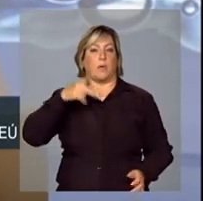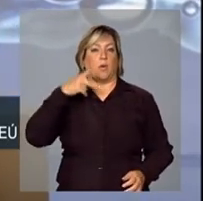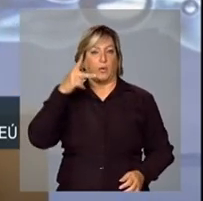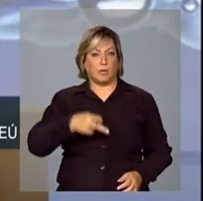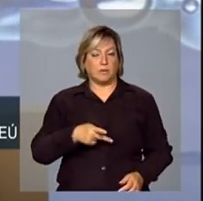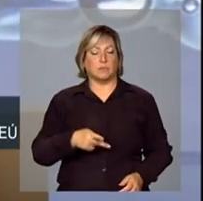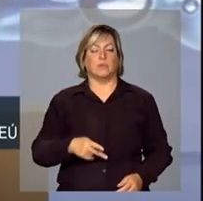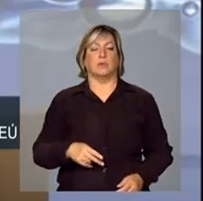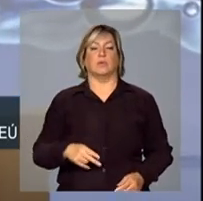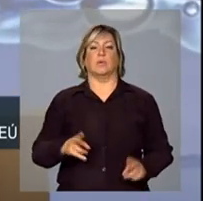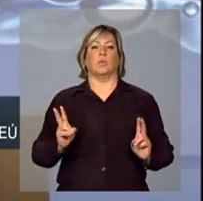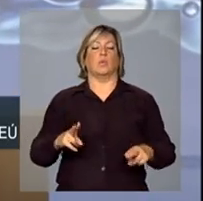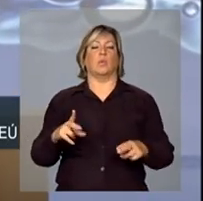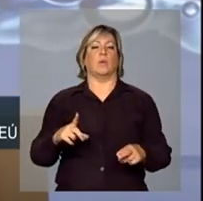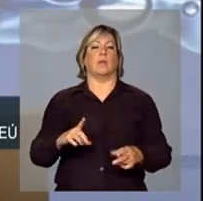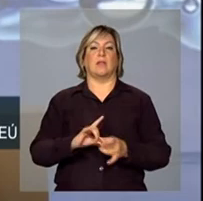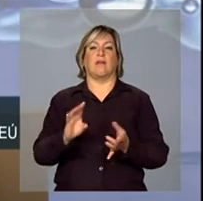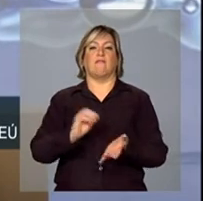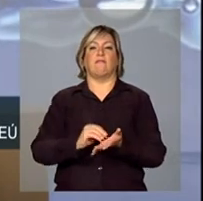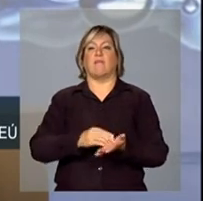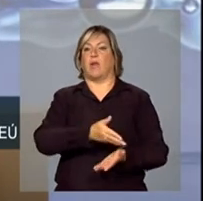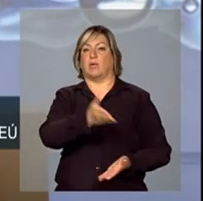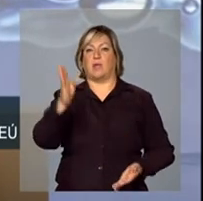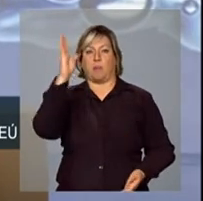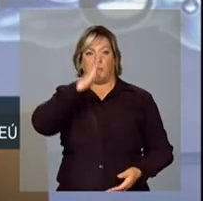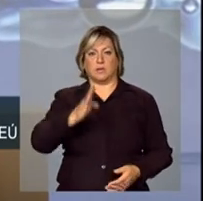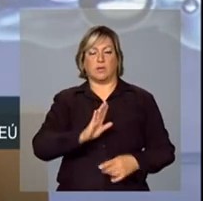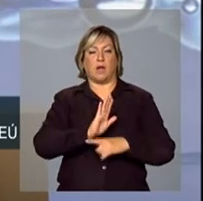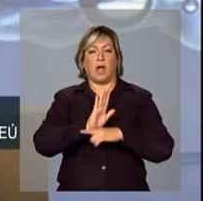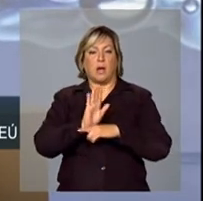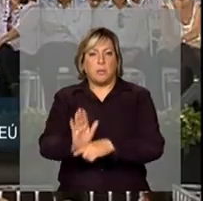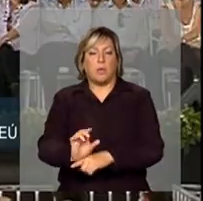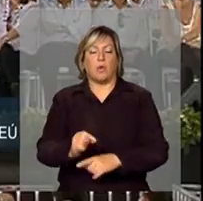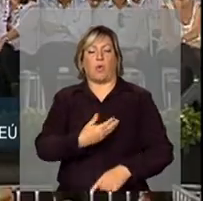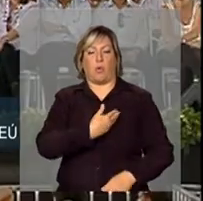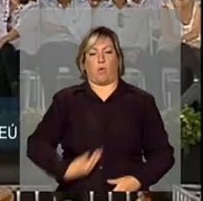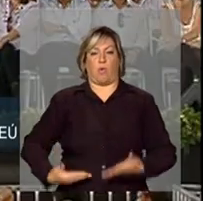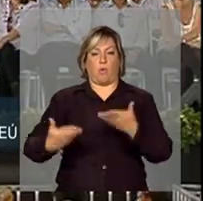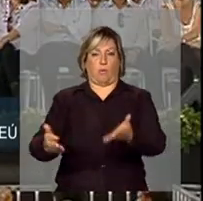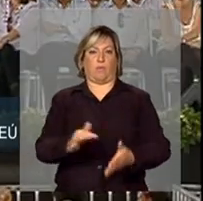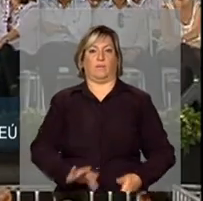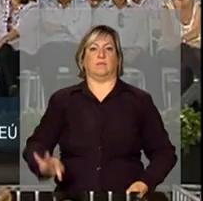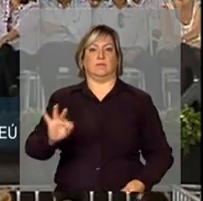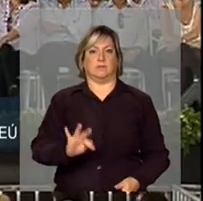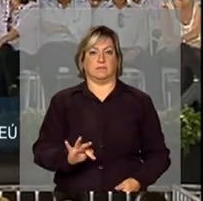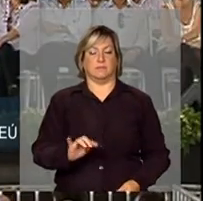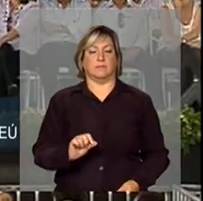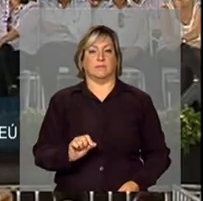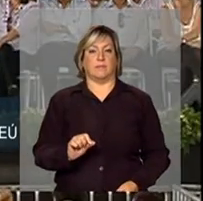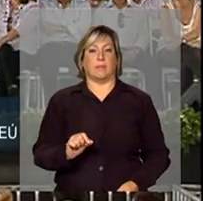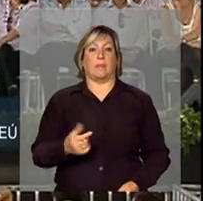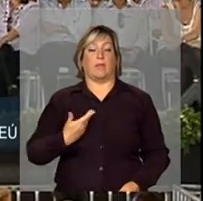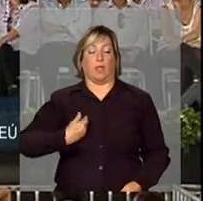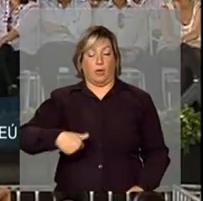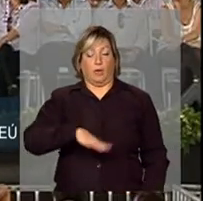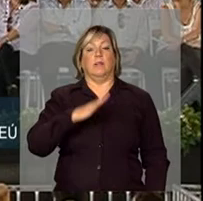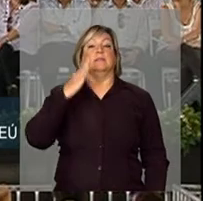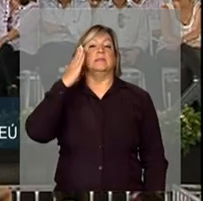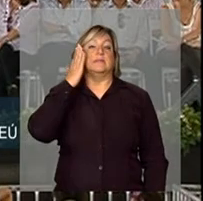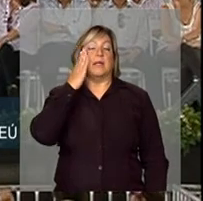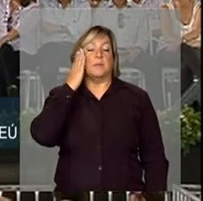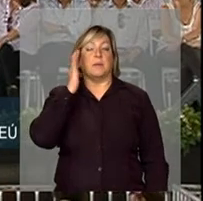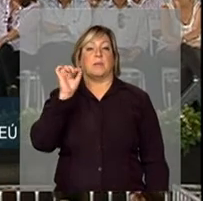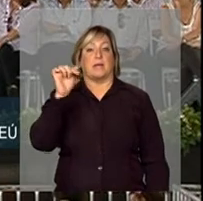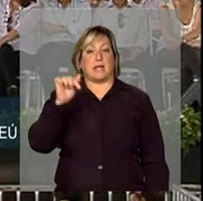faltado ao Brasil, nem tem faltado apoio político ao governo de Vossa Excelência. Temos consciência de que